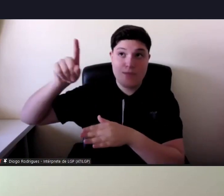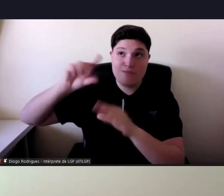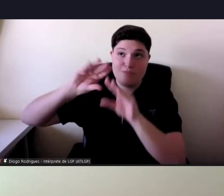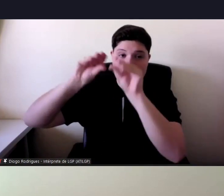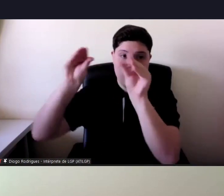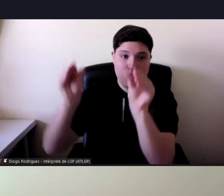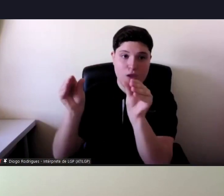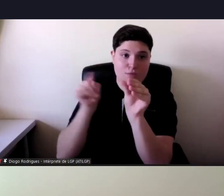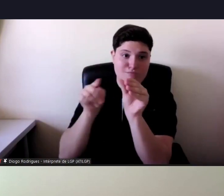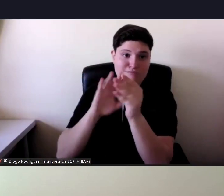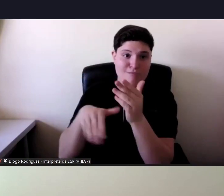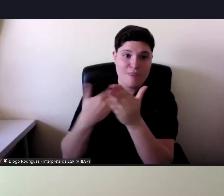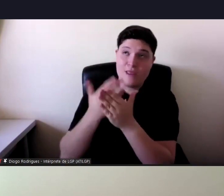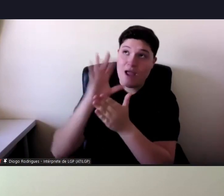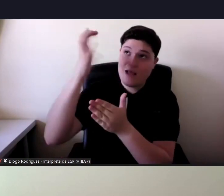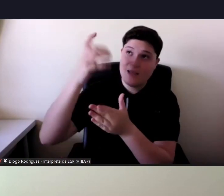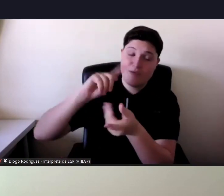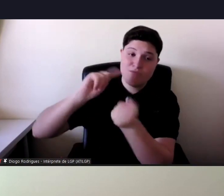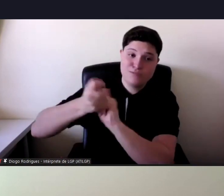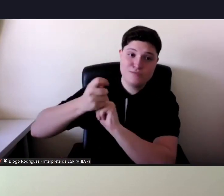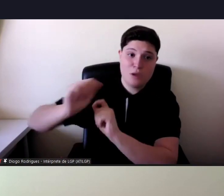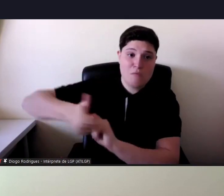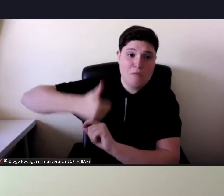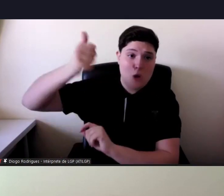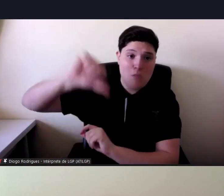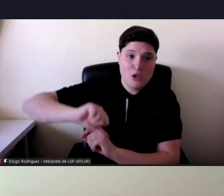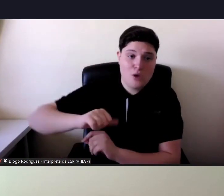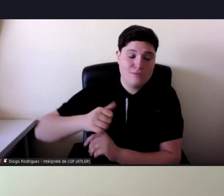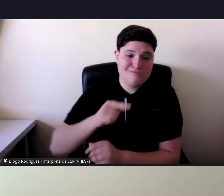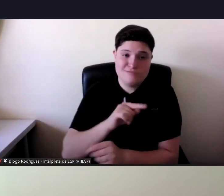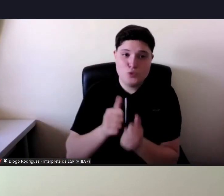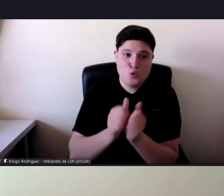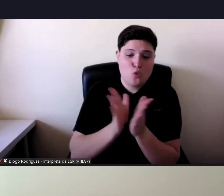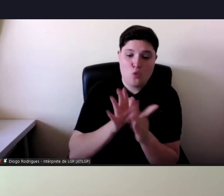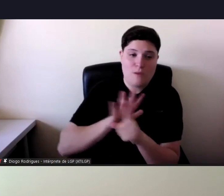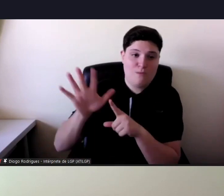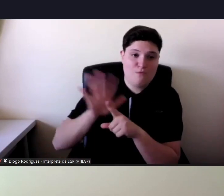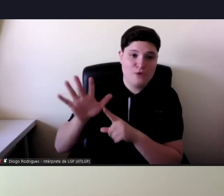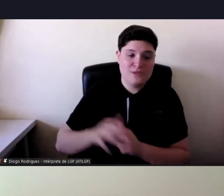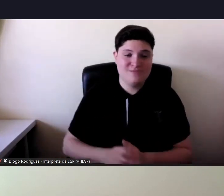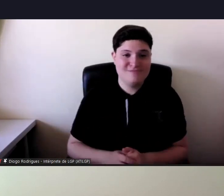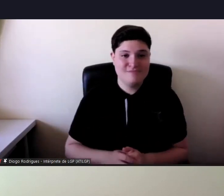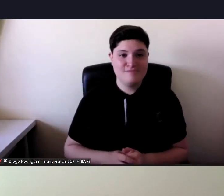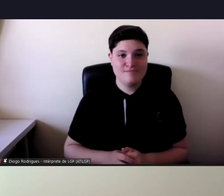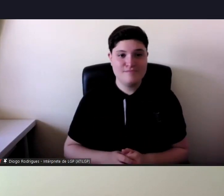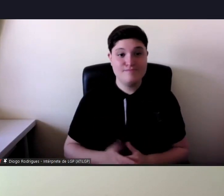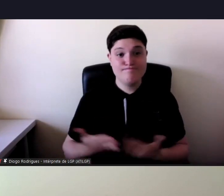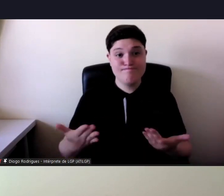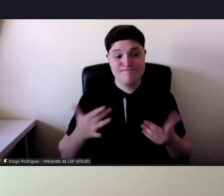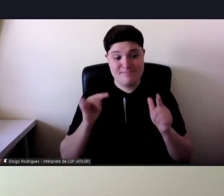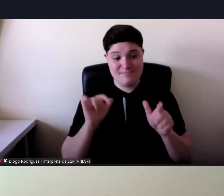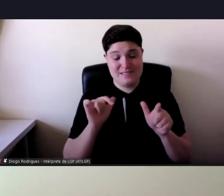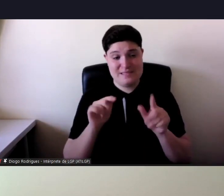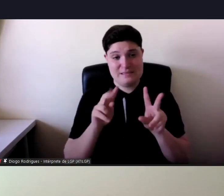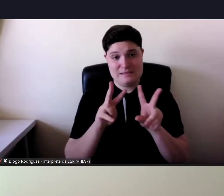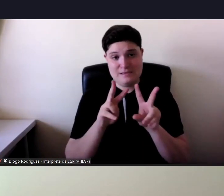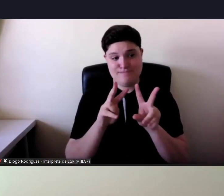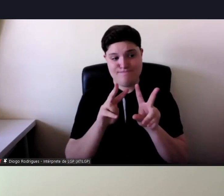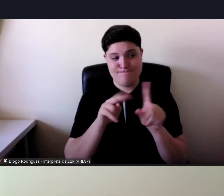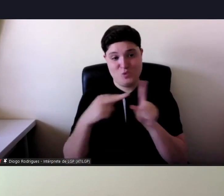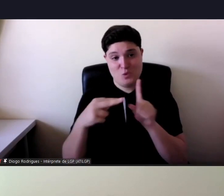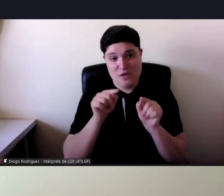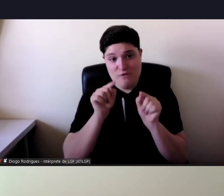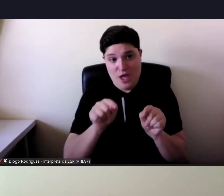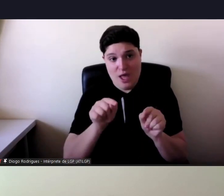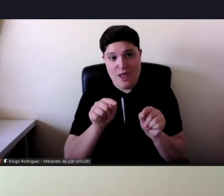composição bioquímica da atmosfera, é esta dimensão funcional do sistema terrestre. Ora bem, a Comissão faz